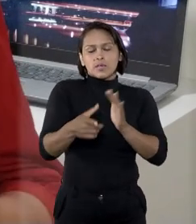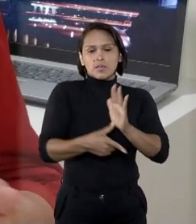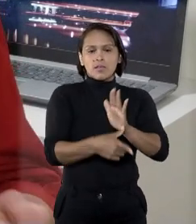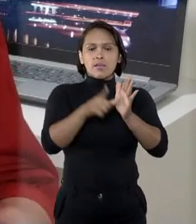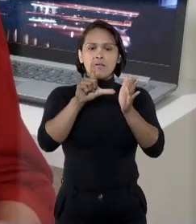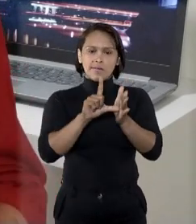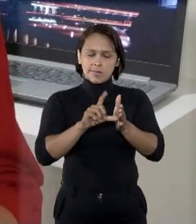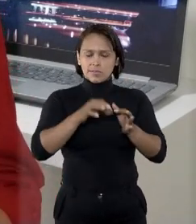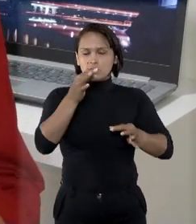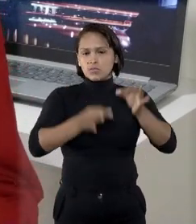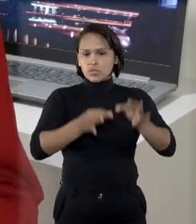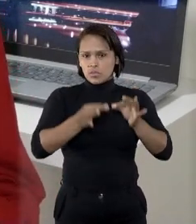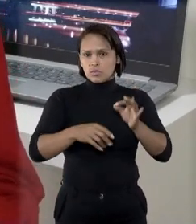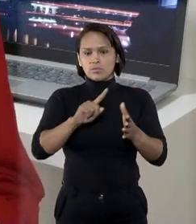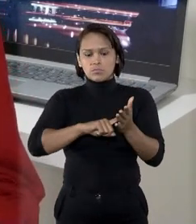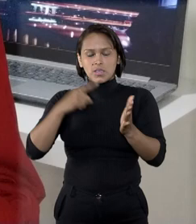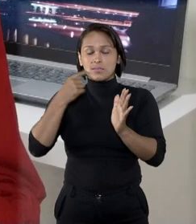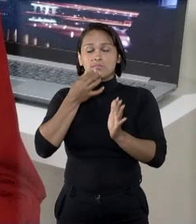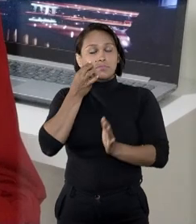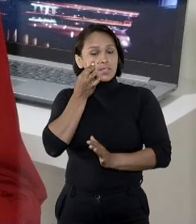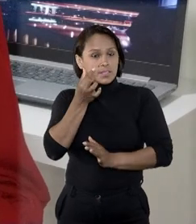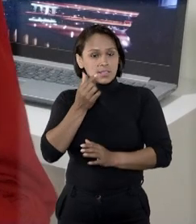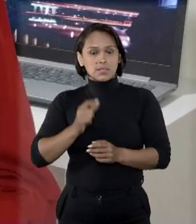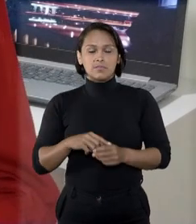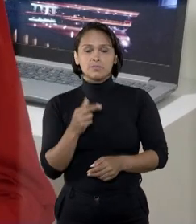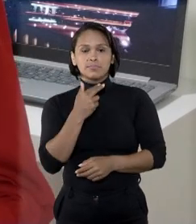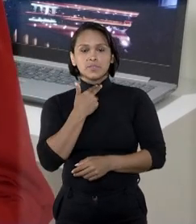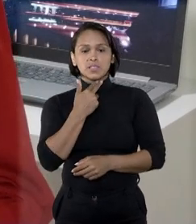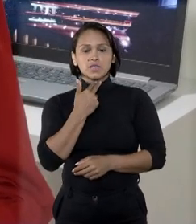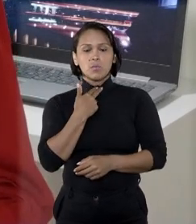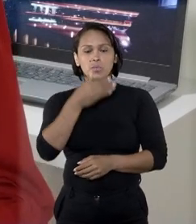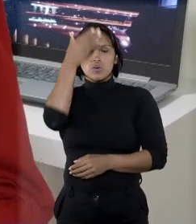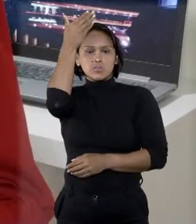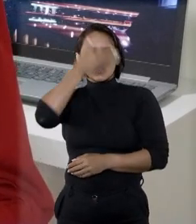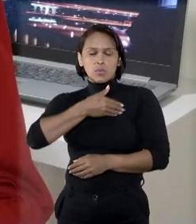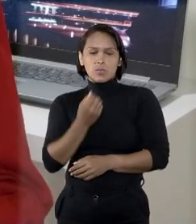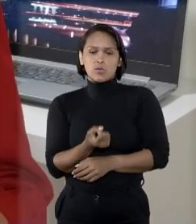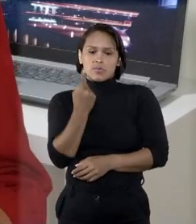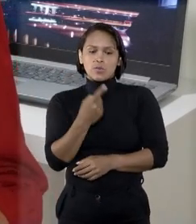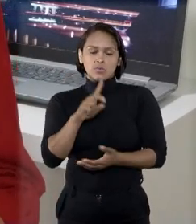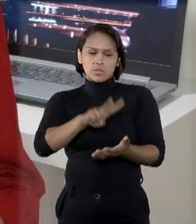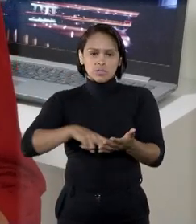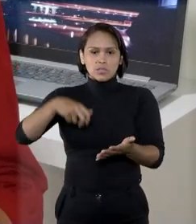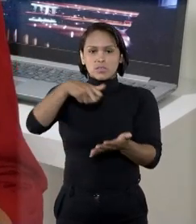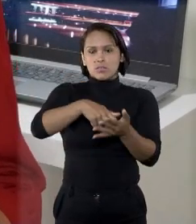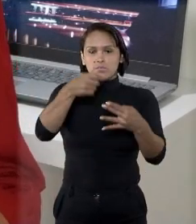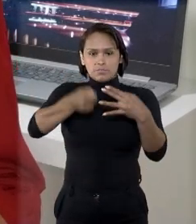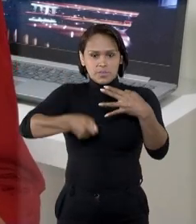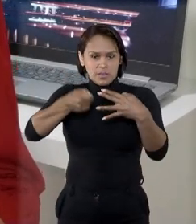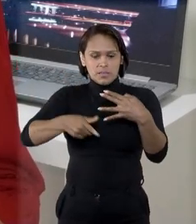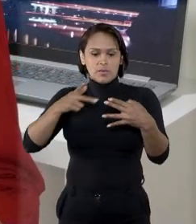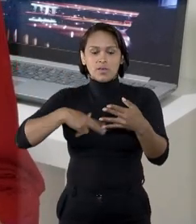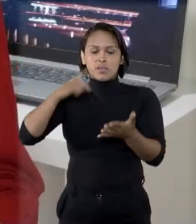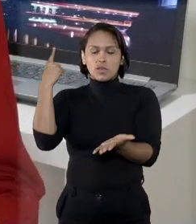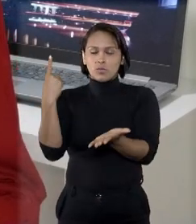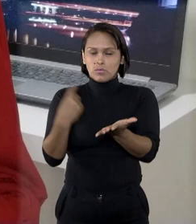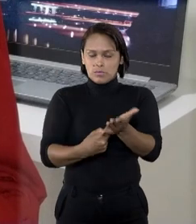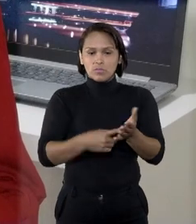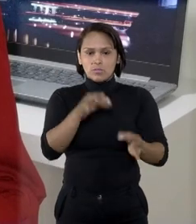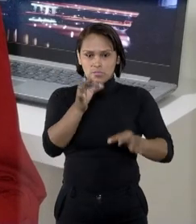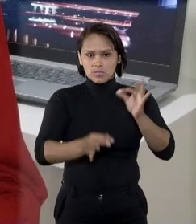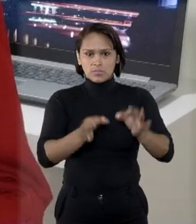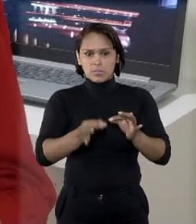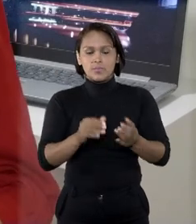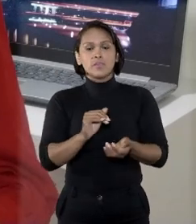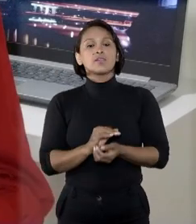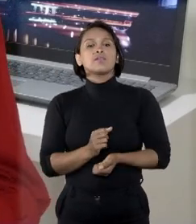etapa antecedente do reconhecimento presencial e não pode servir como prova em ação penal, ainda que confirmado em